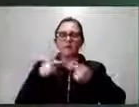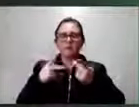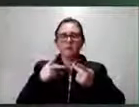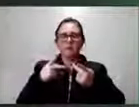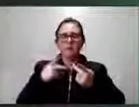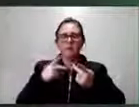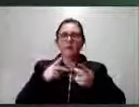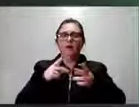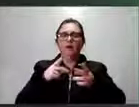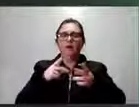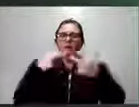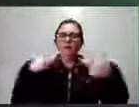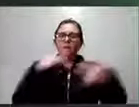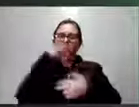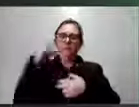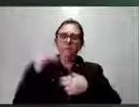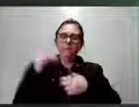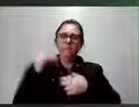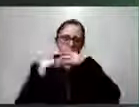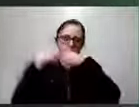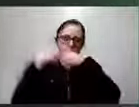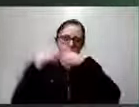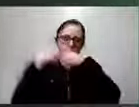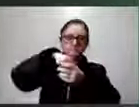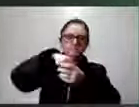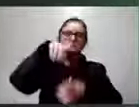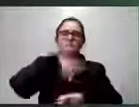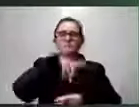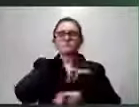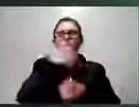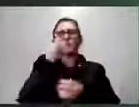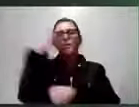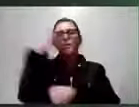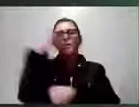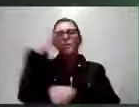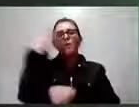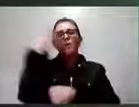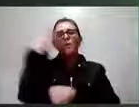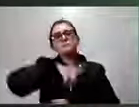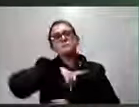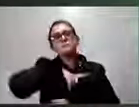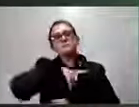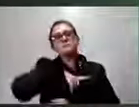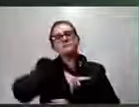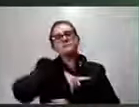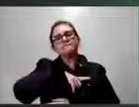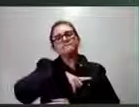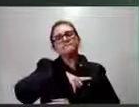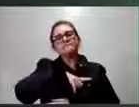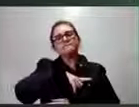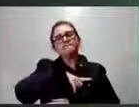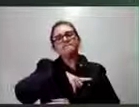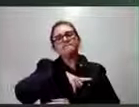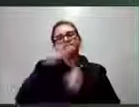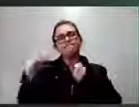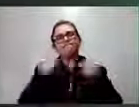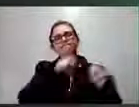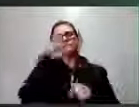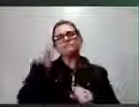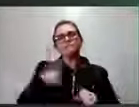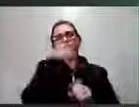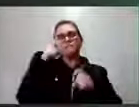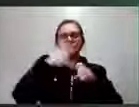do que nós temos, dentro do que existe, temos uma boa evidência e nós temos que, claro, podemos usar na clínica